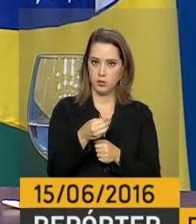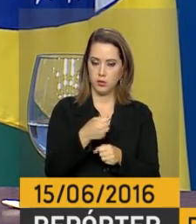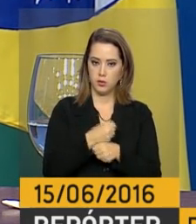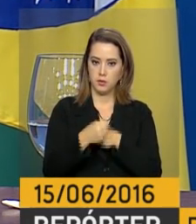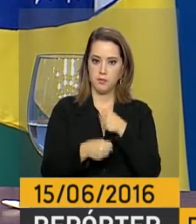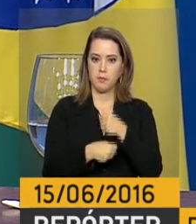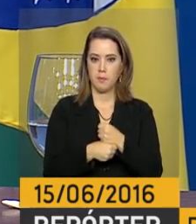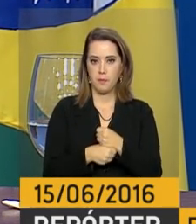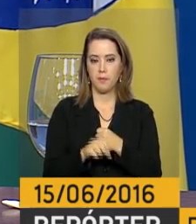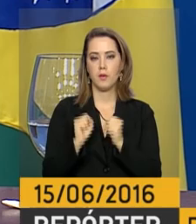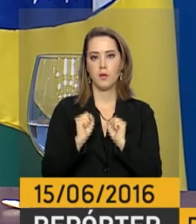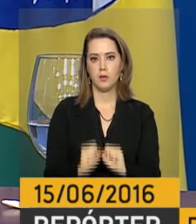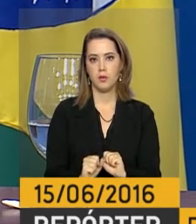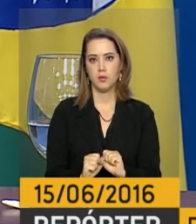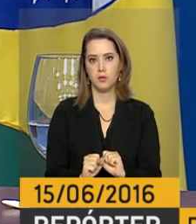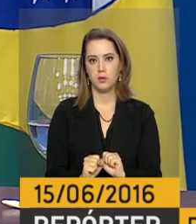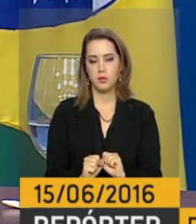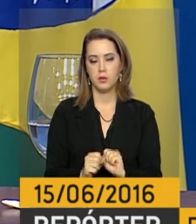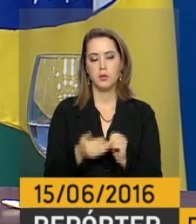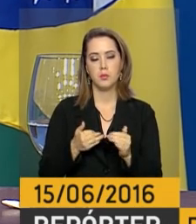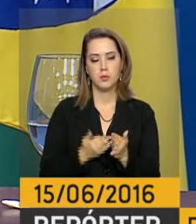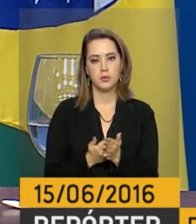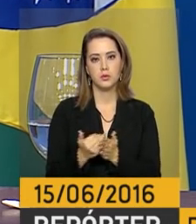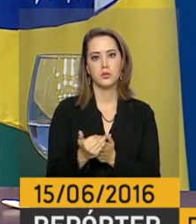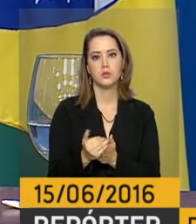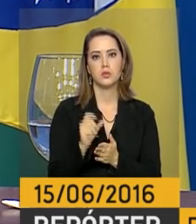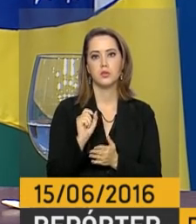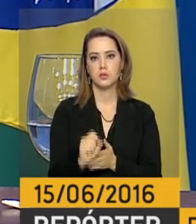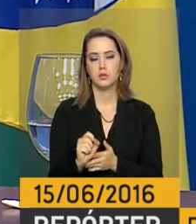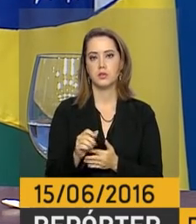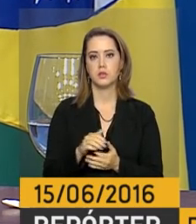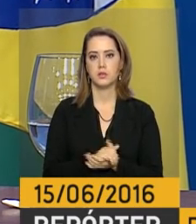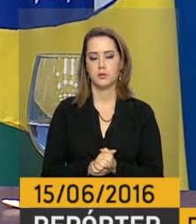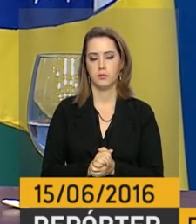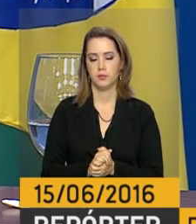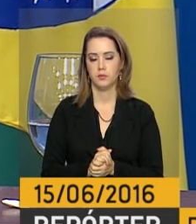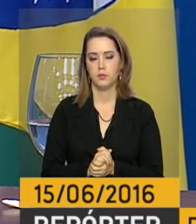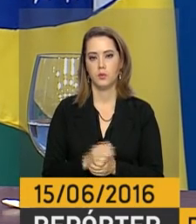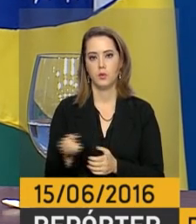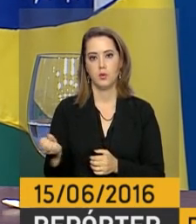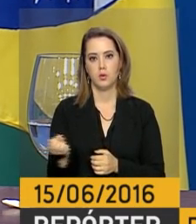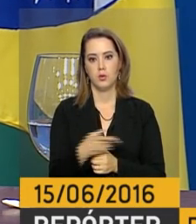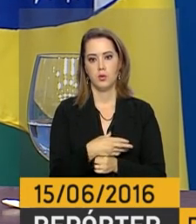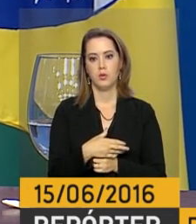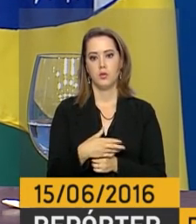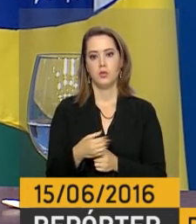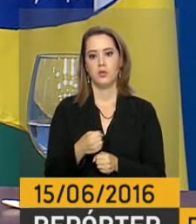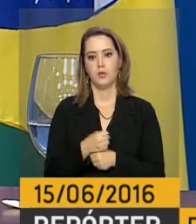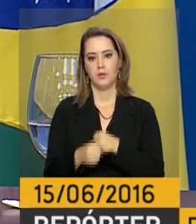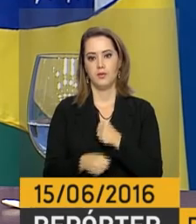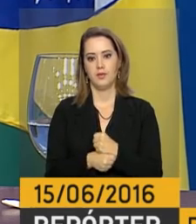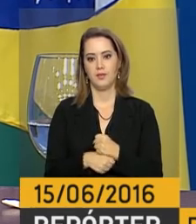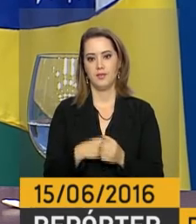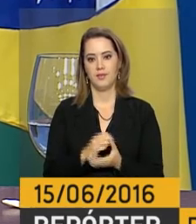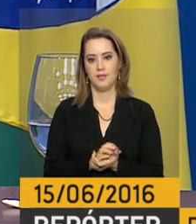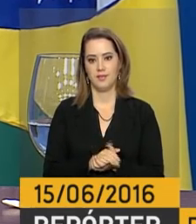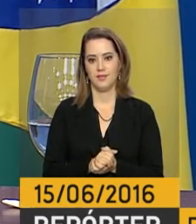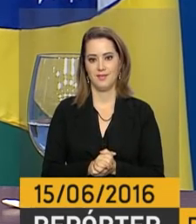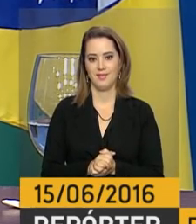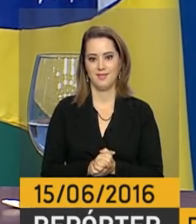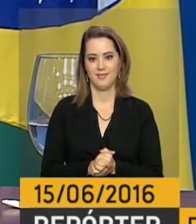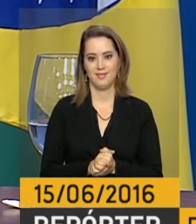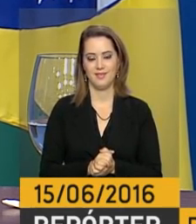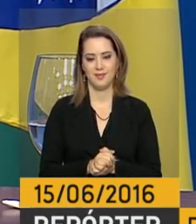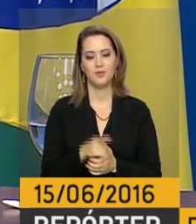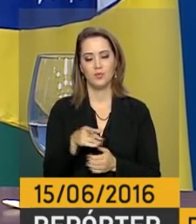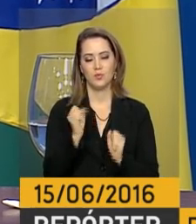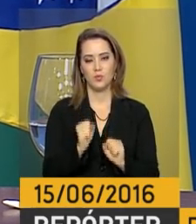simples quanto isso. É isso. Matemática elementar. Elementar. O senhor pode fazer as cotas, Dr. Rebar. O senhor é